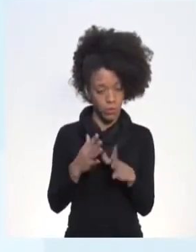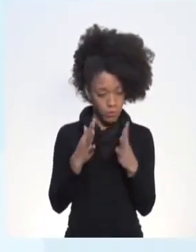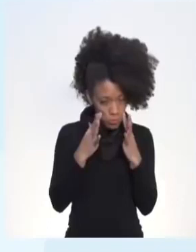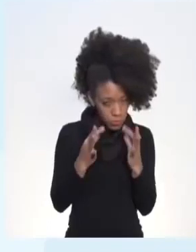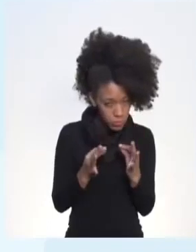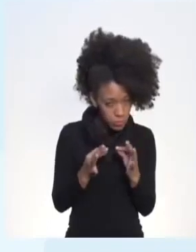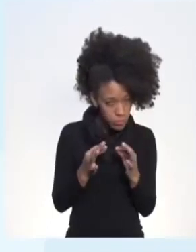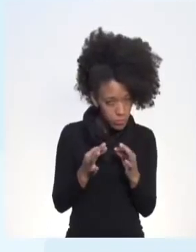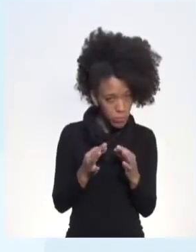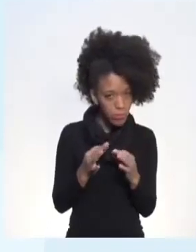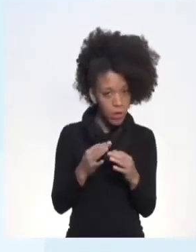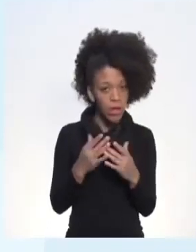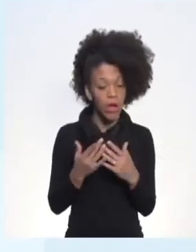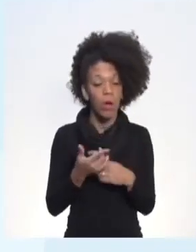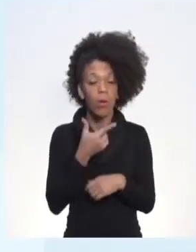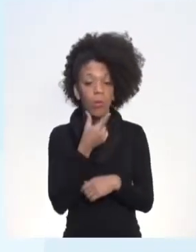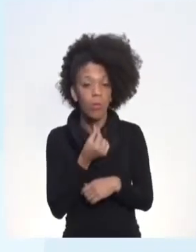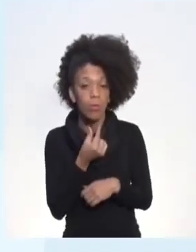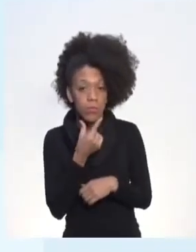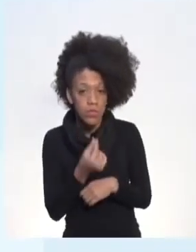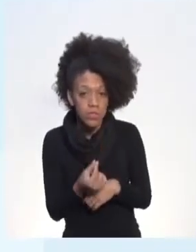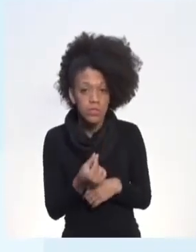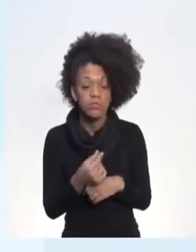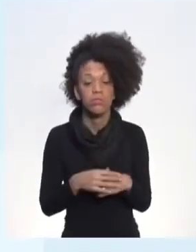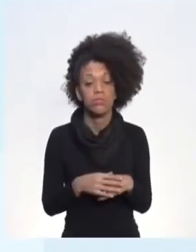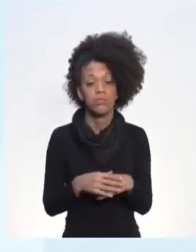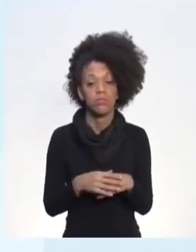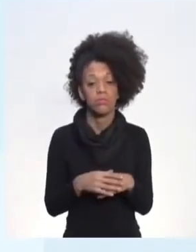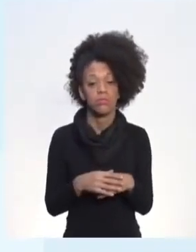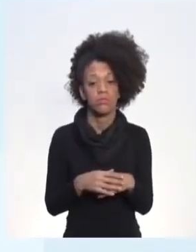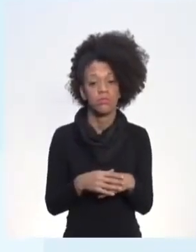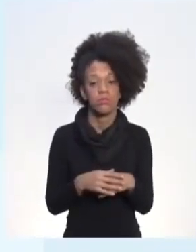observação. Que o menino está sendo bastante